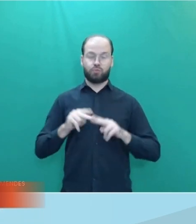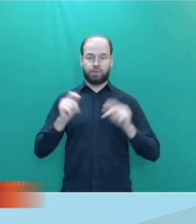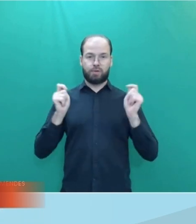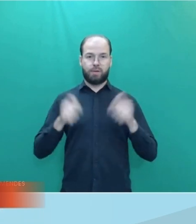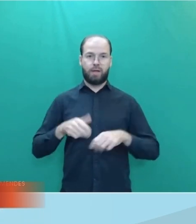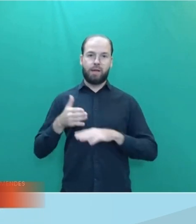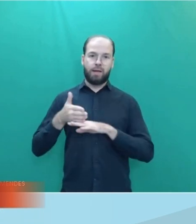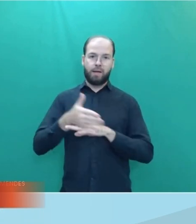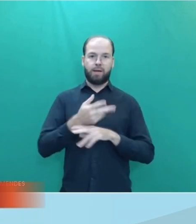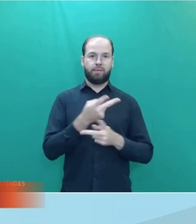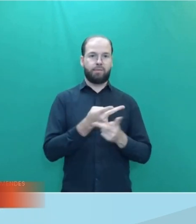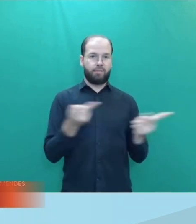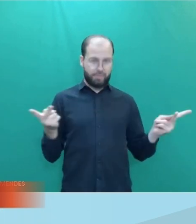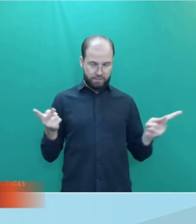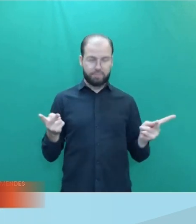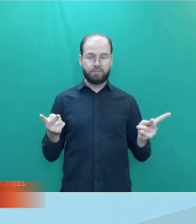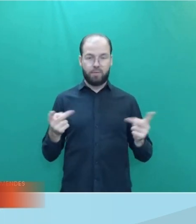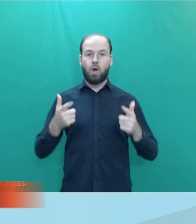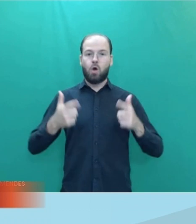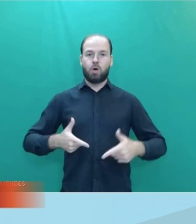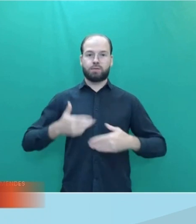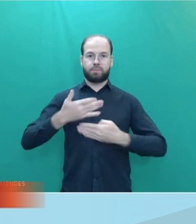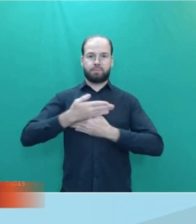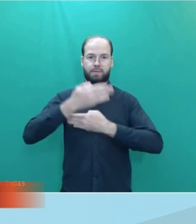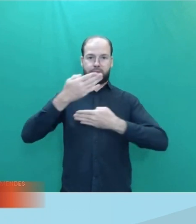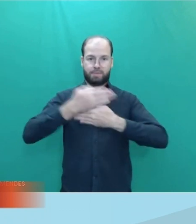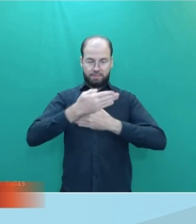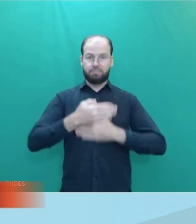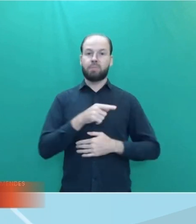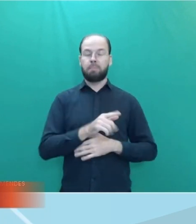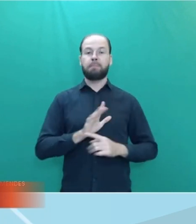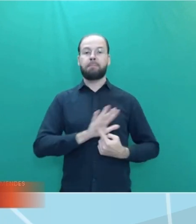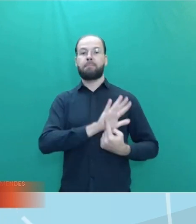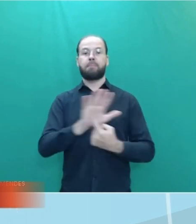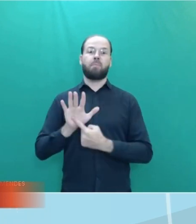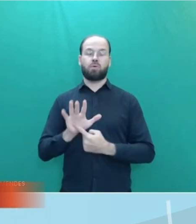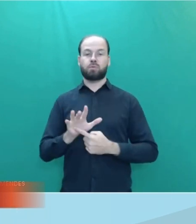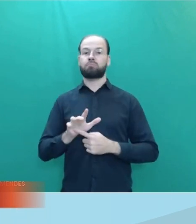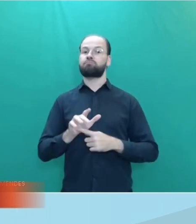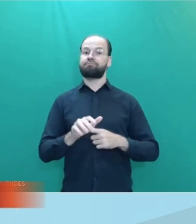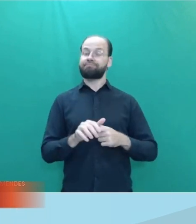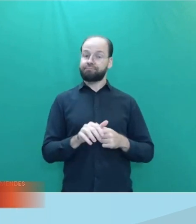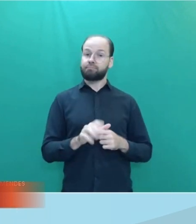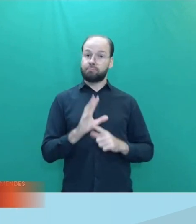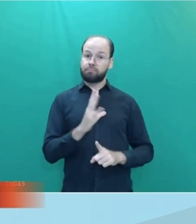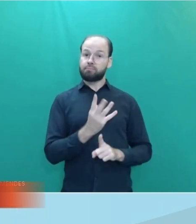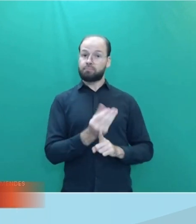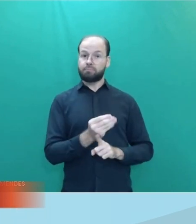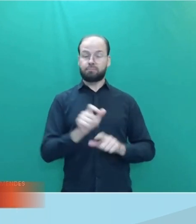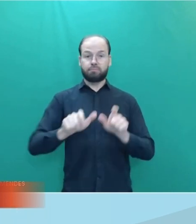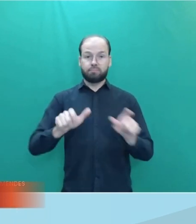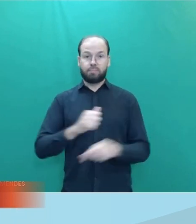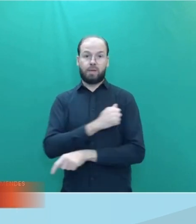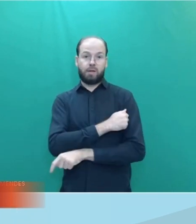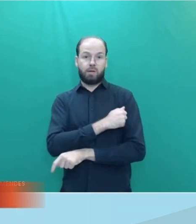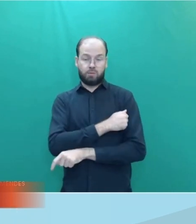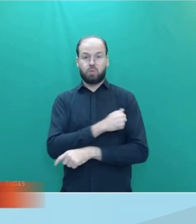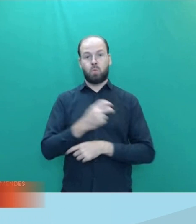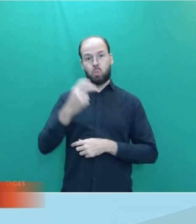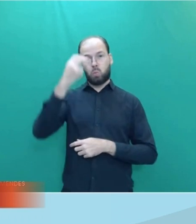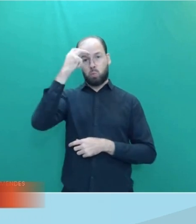França. A mostra apresenta obras de alunos que recriaram elementos das manifestações culturais, paisagens